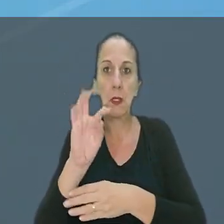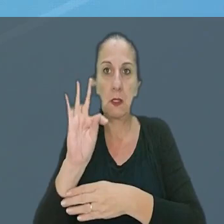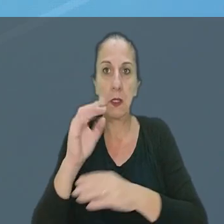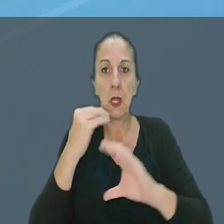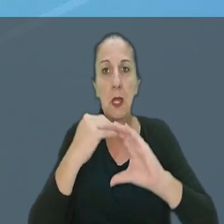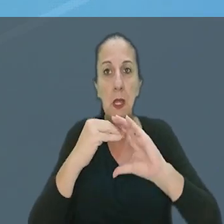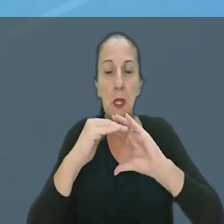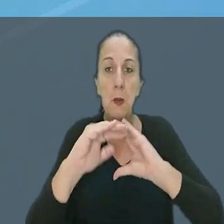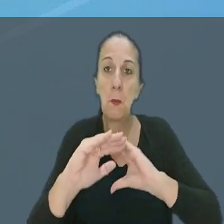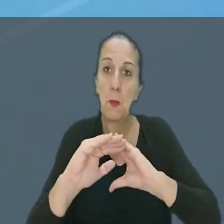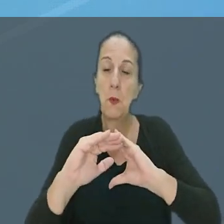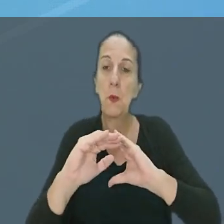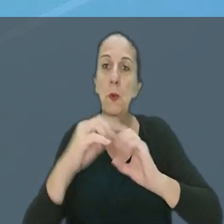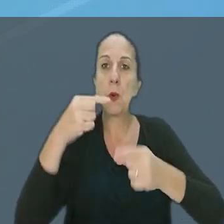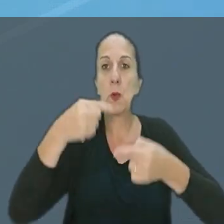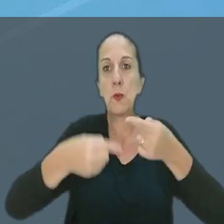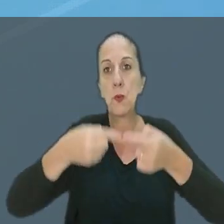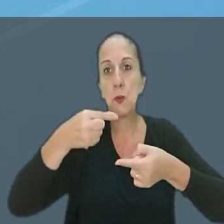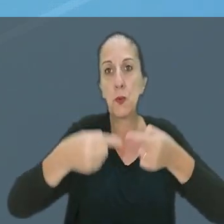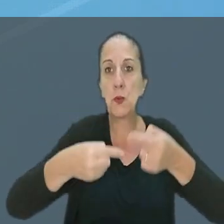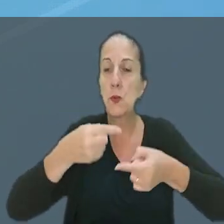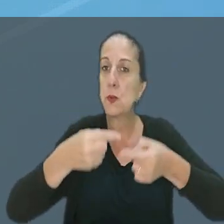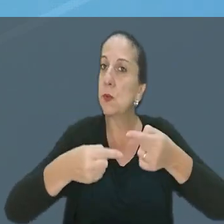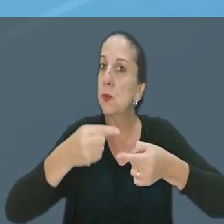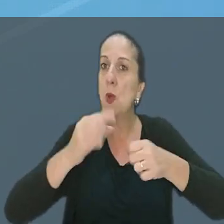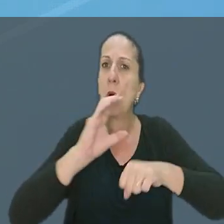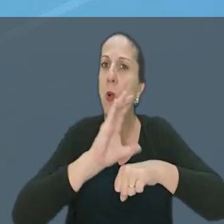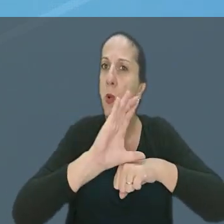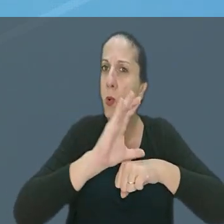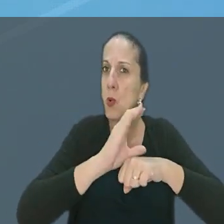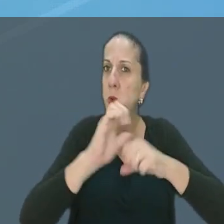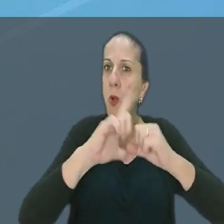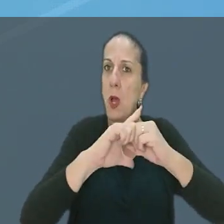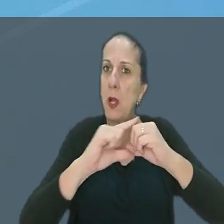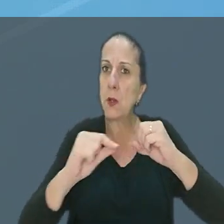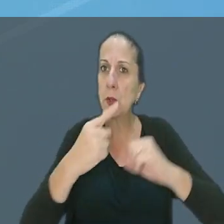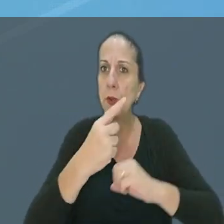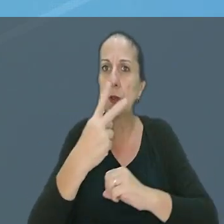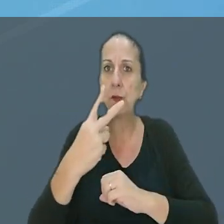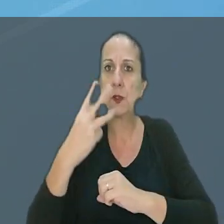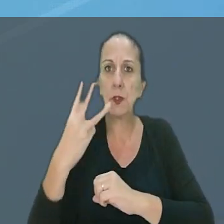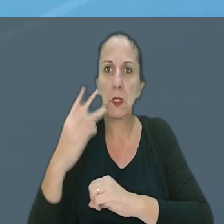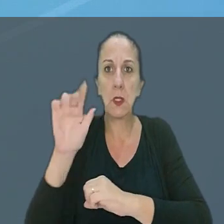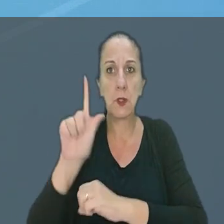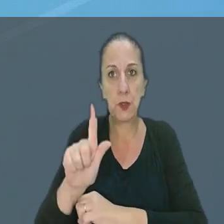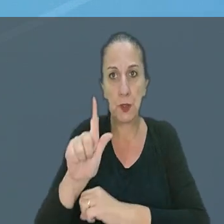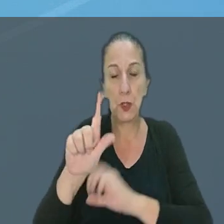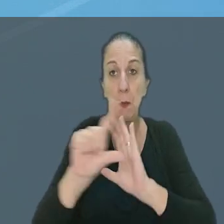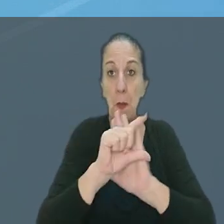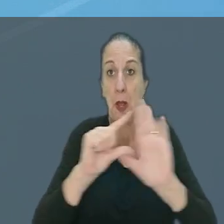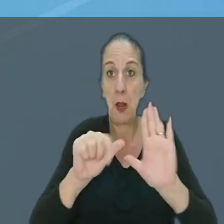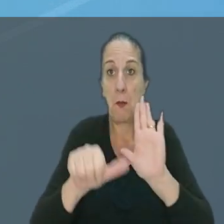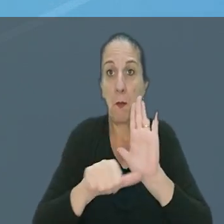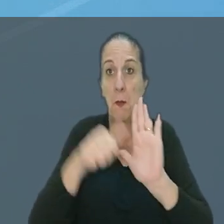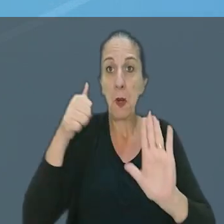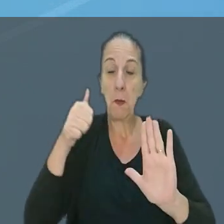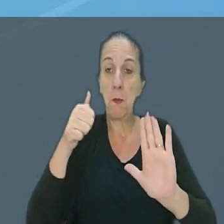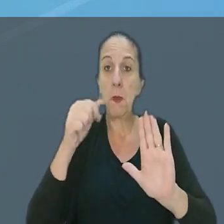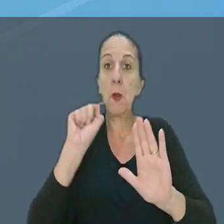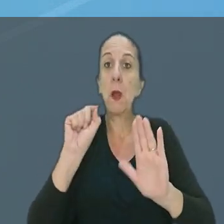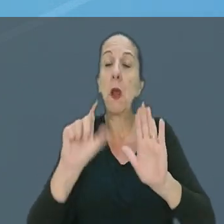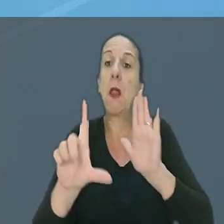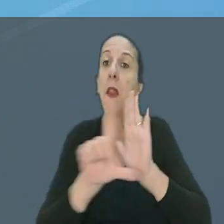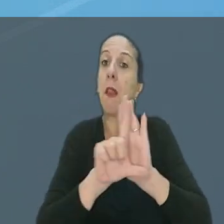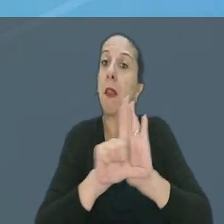do TST decidiu encaminhar ao Pleno a discussão sobre a constitucionalidade do artigo 223G, parágrafo